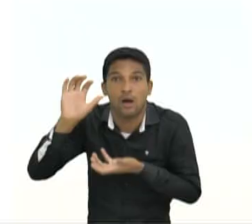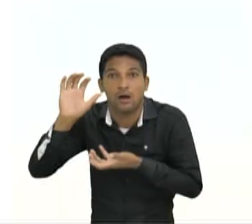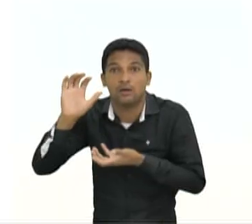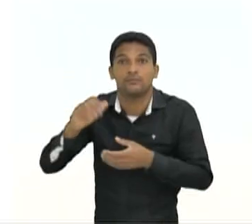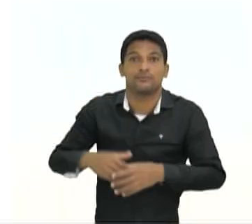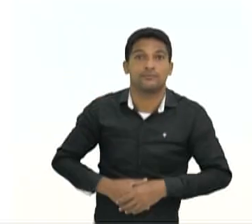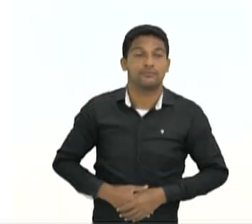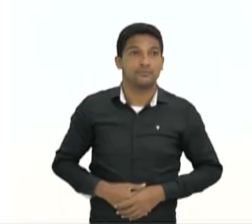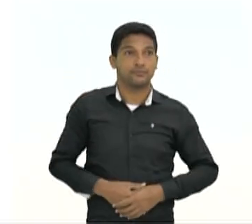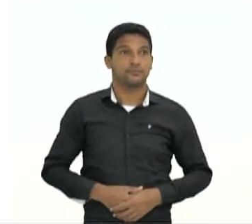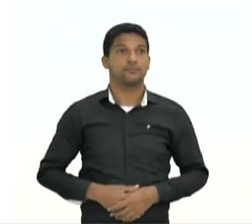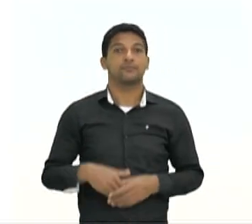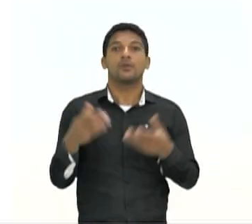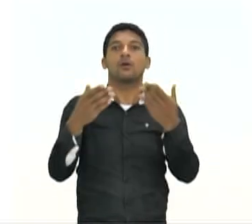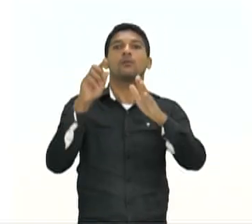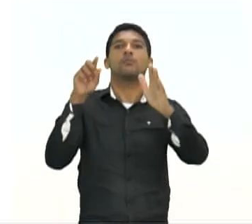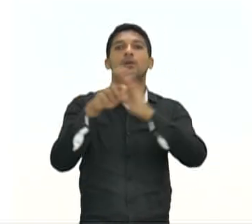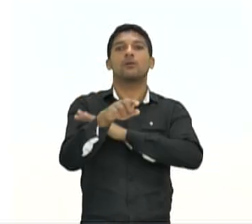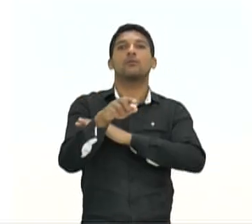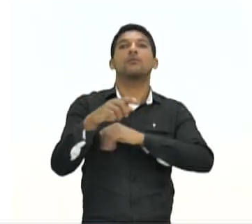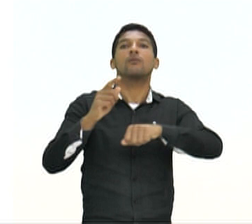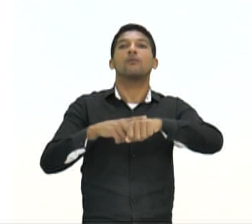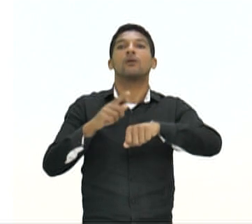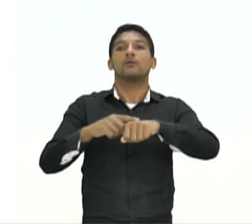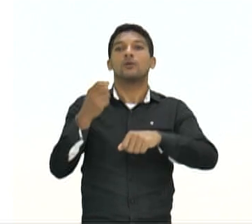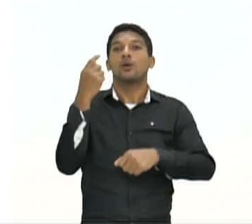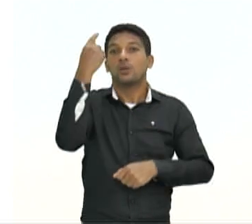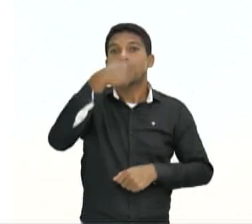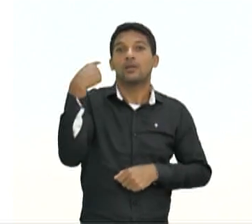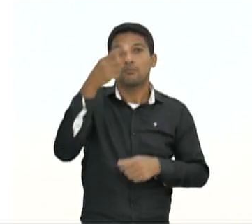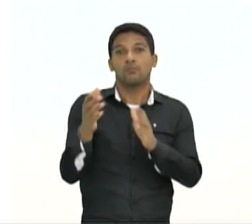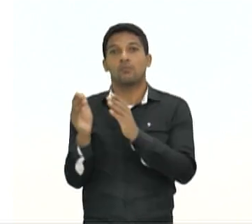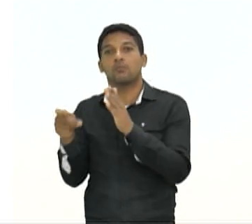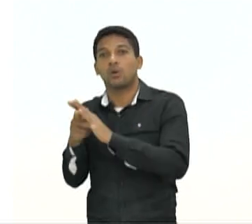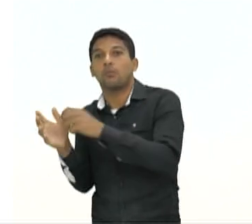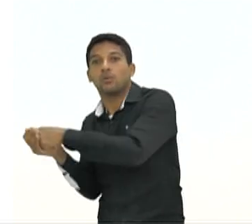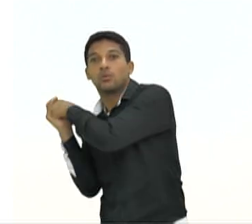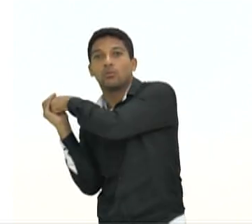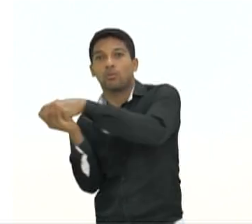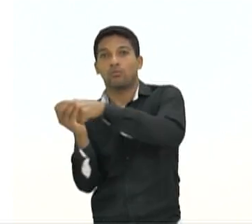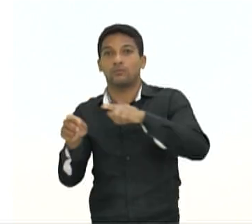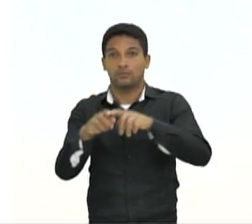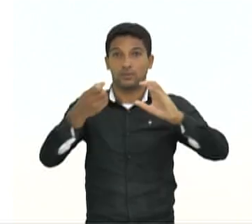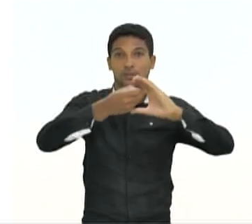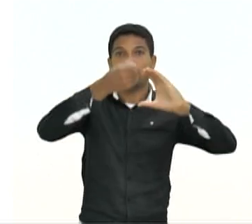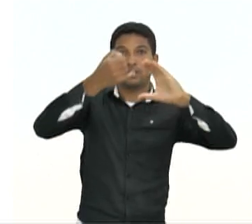pergunta é a seguinte: qual a duração de uma partida de beisebol e como ela se caracteriza? Já já voltamos.